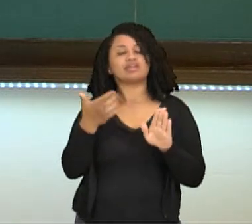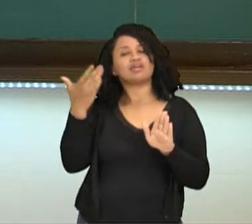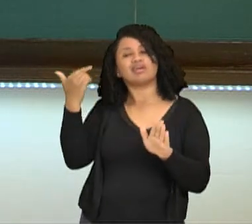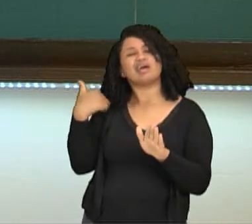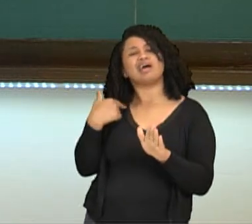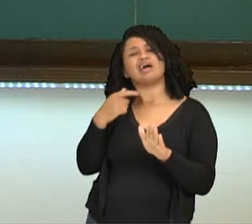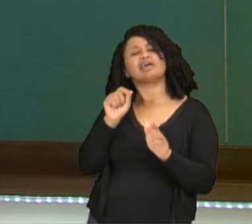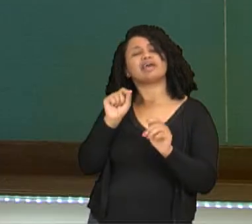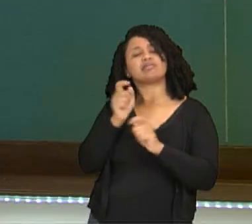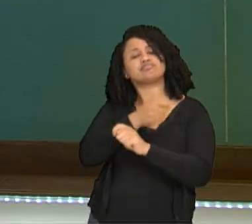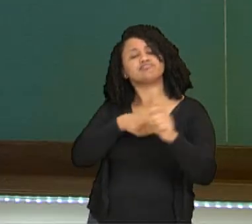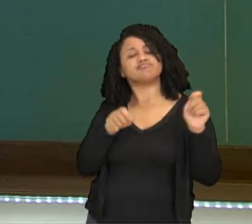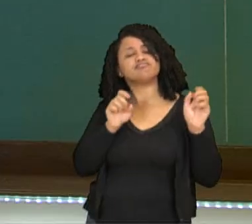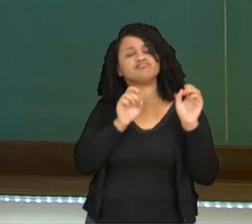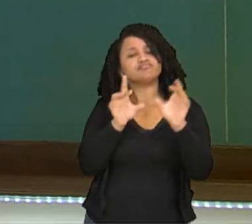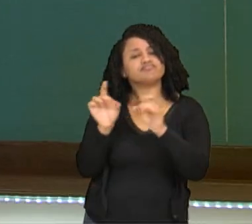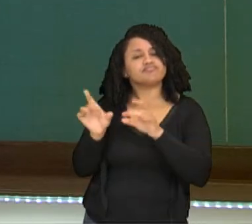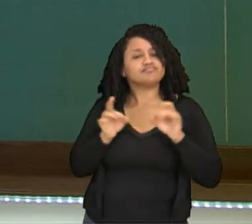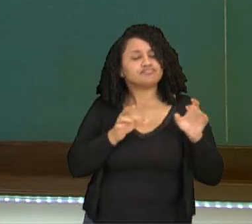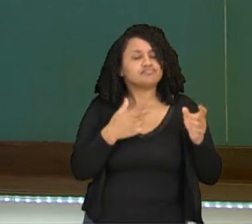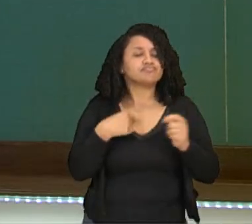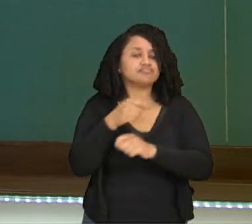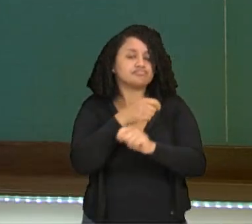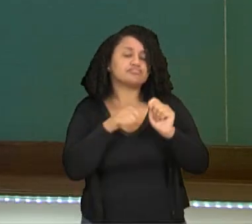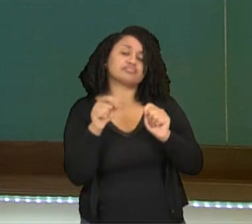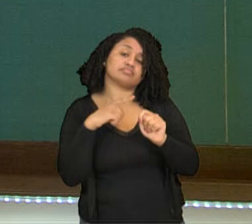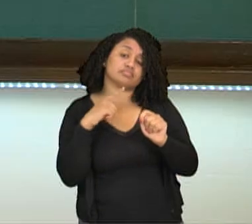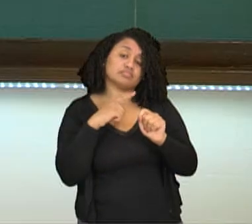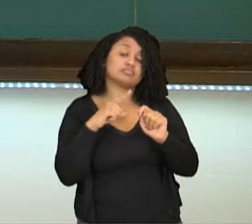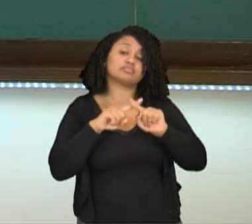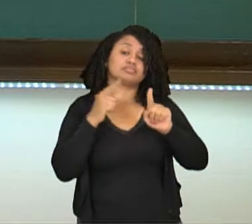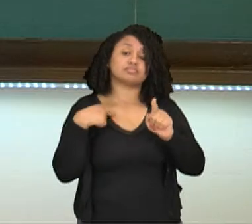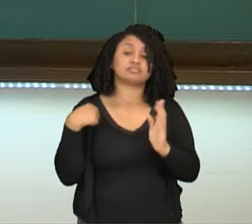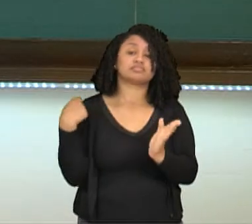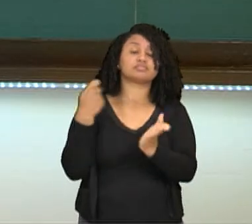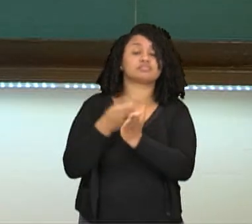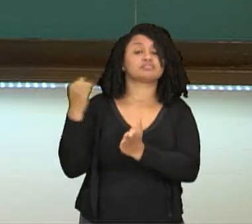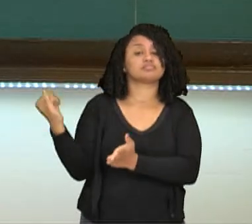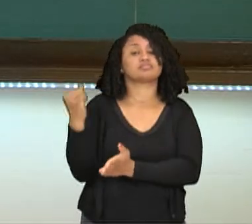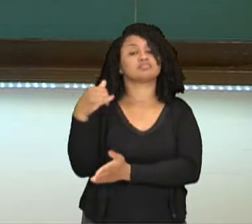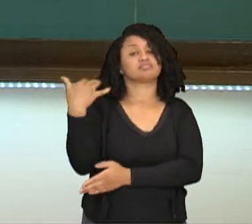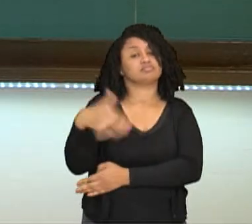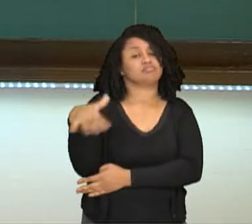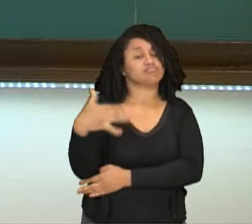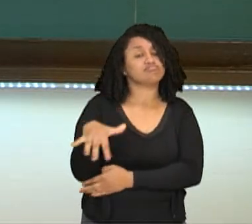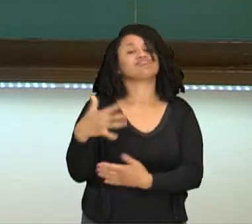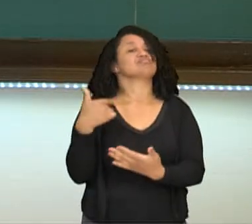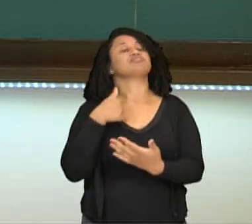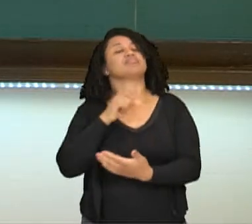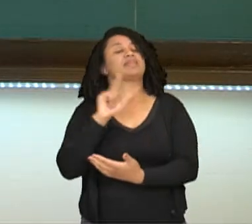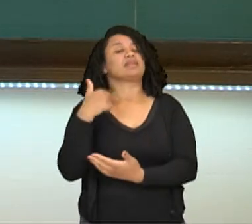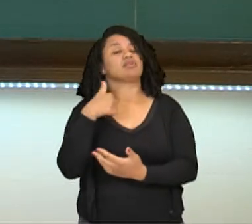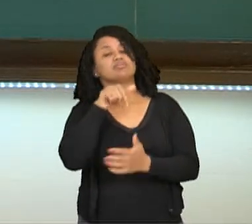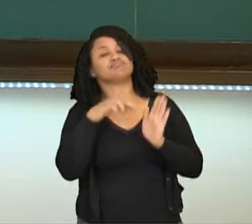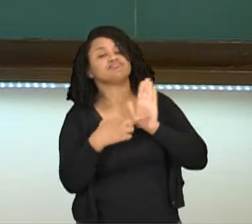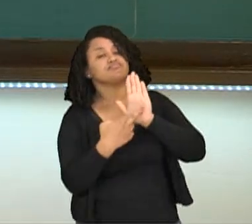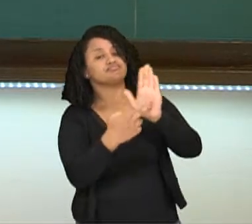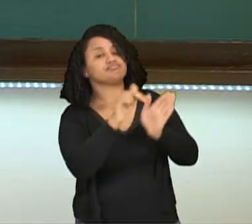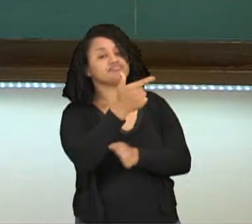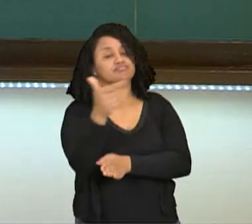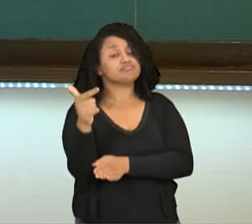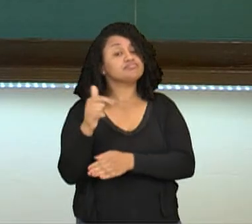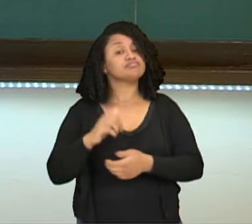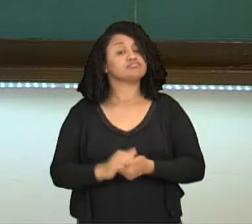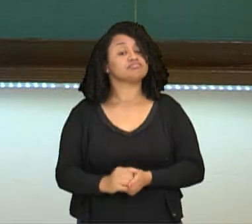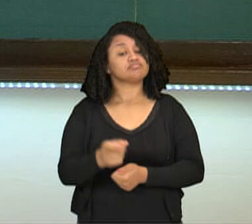eram comerciantes, né? Pequenos comerciantes, mas eles pagavam altos impostos, não eram bem representados.